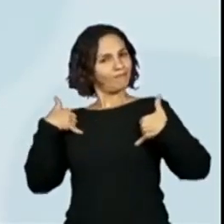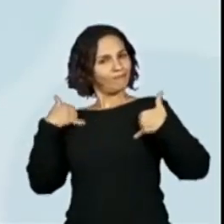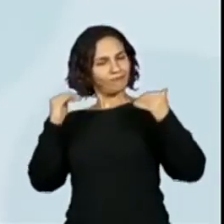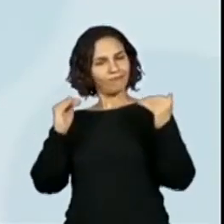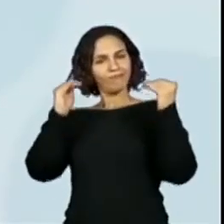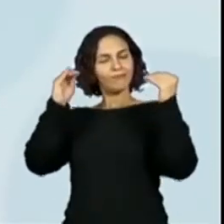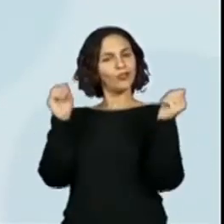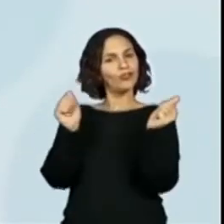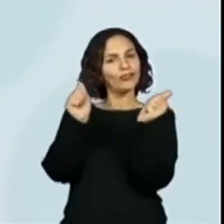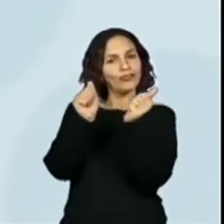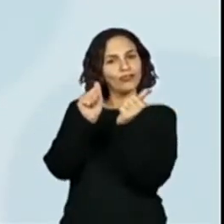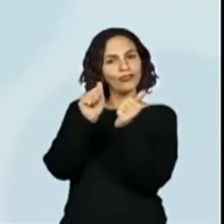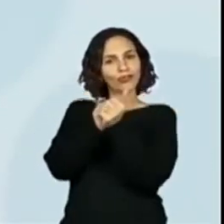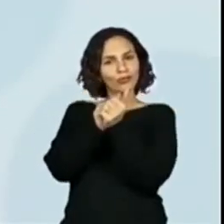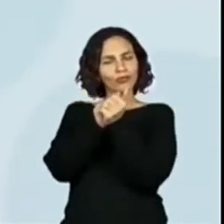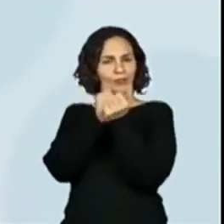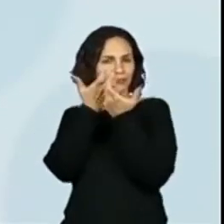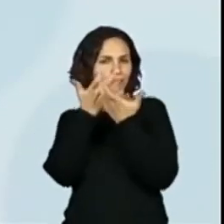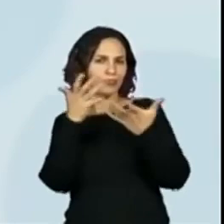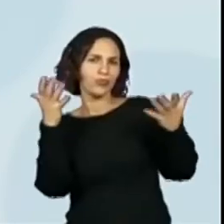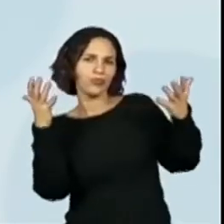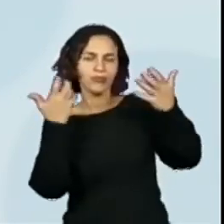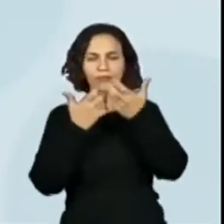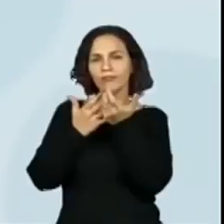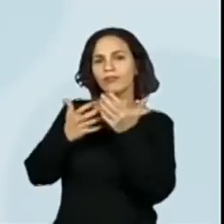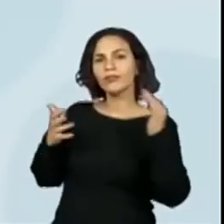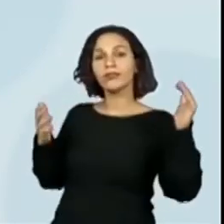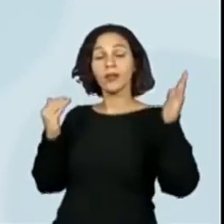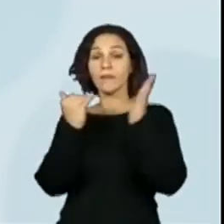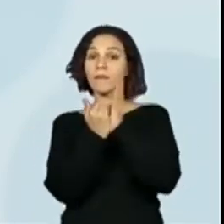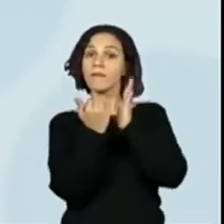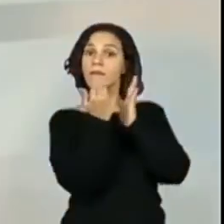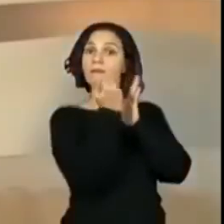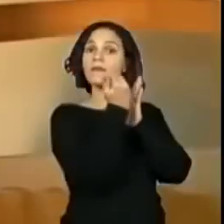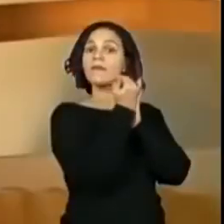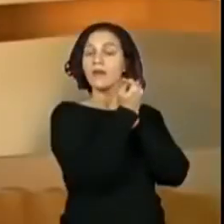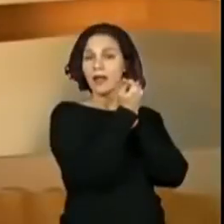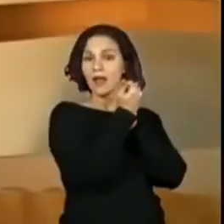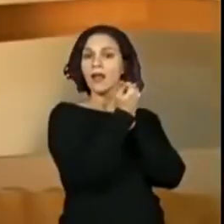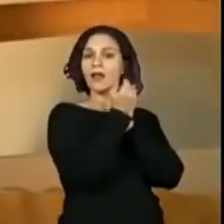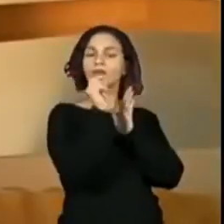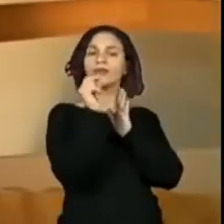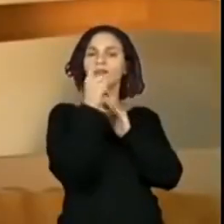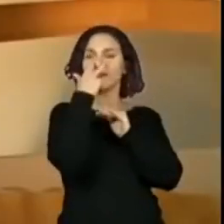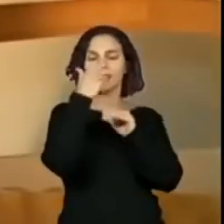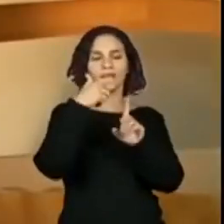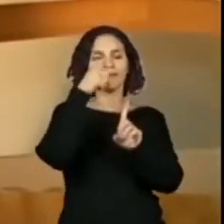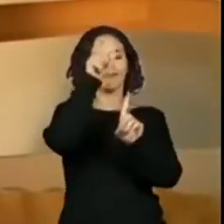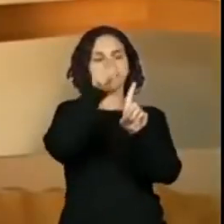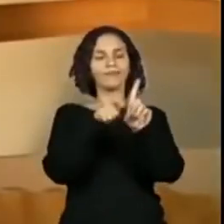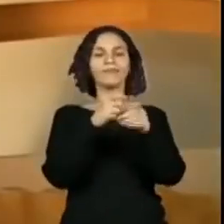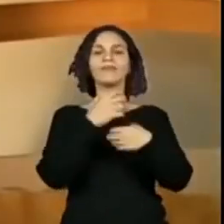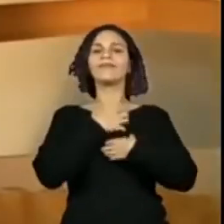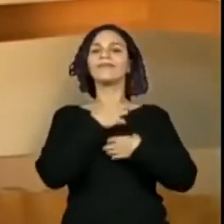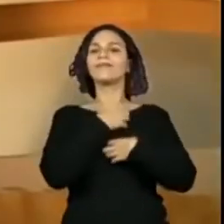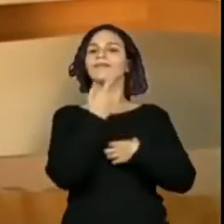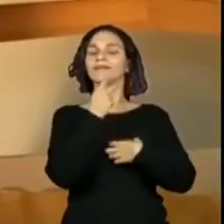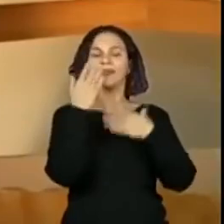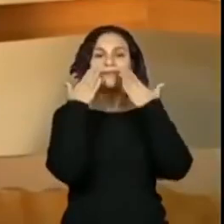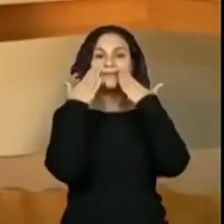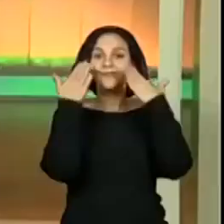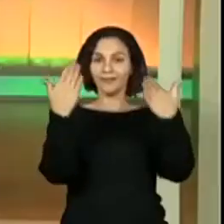com o flamejante, incrementa e incorpora mais ainda essa personalidade das estrelas, esse